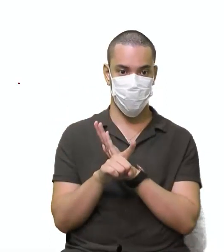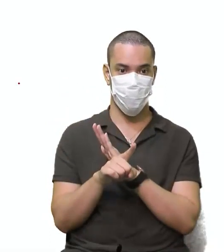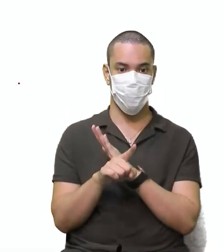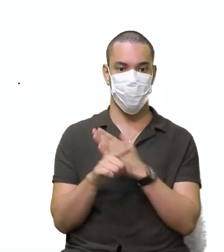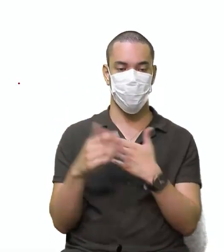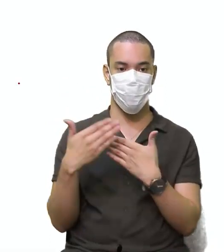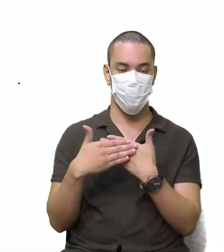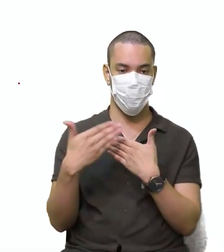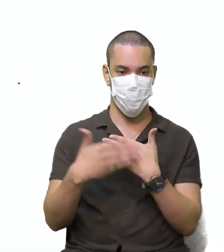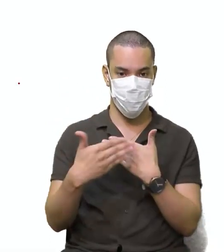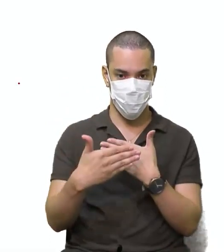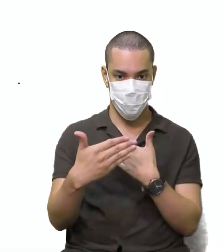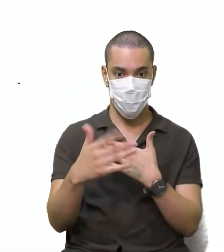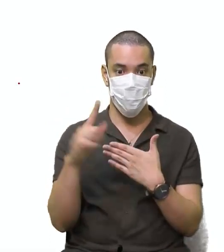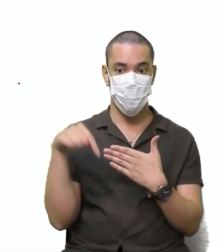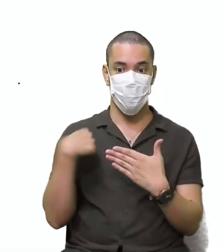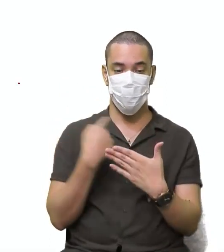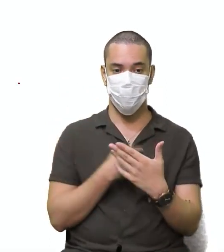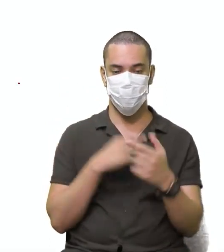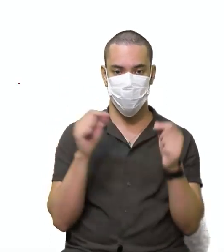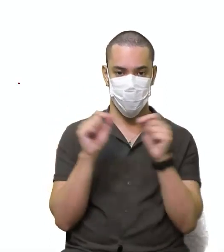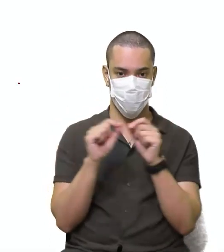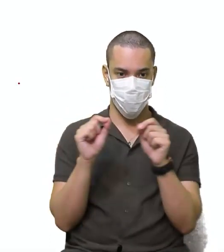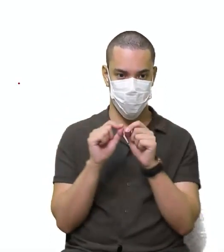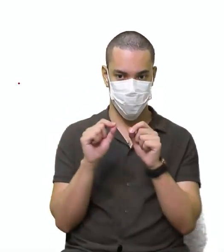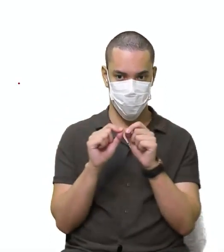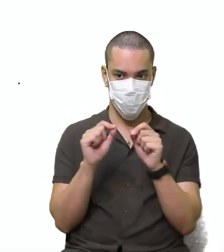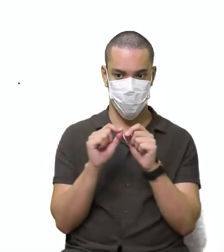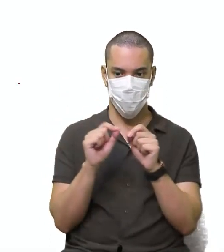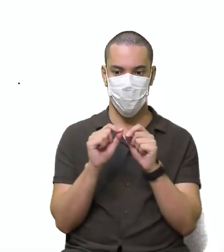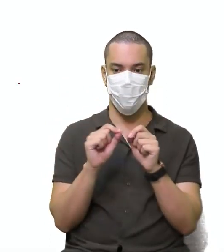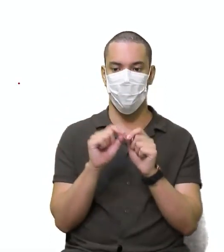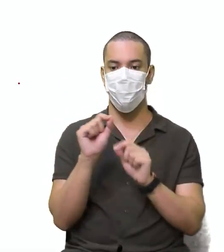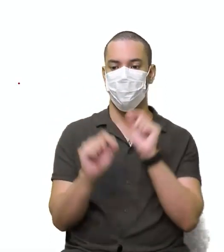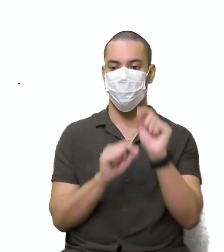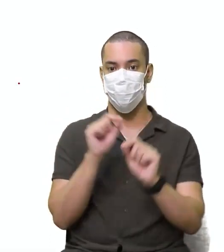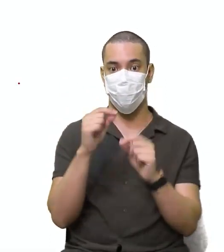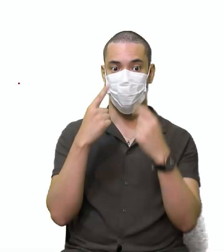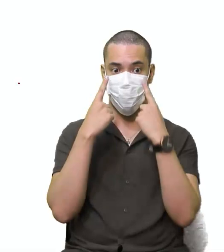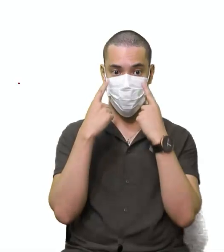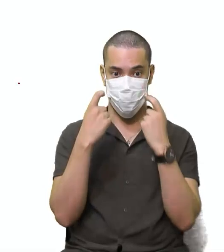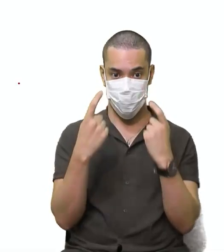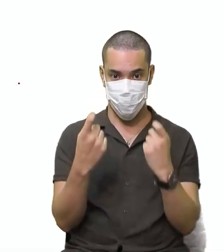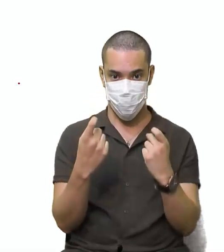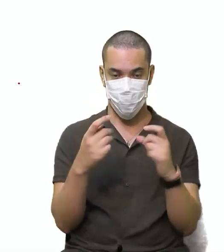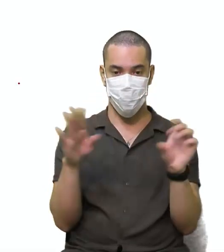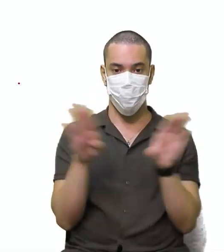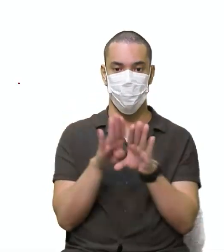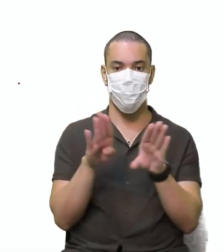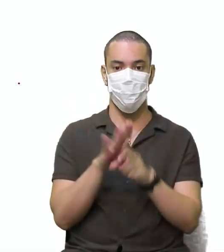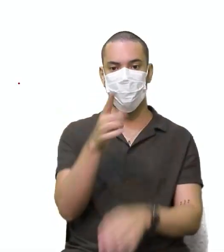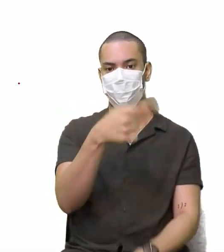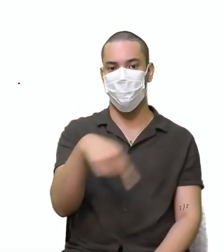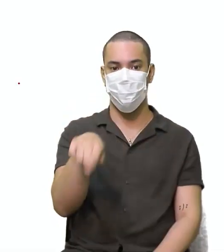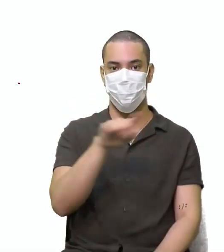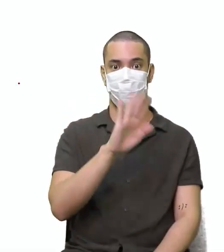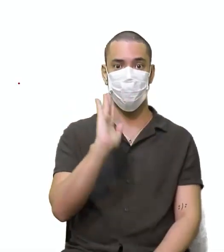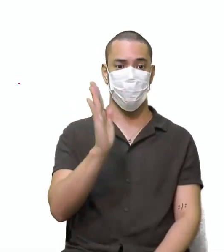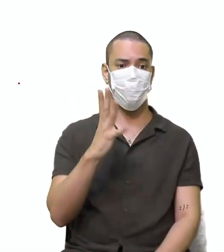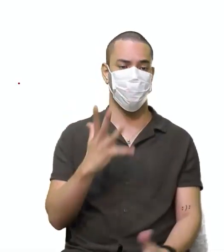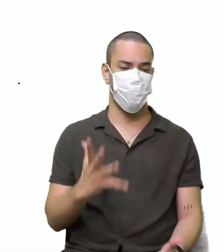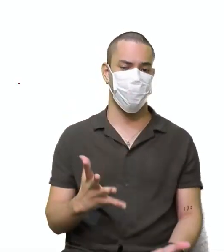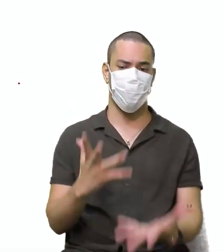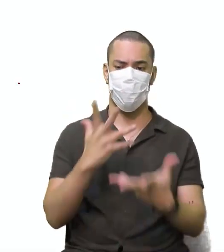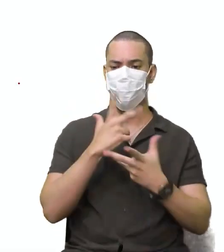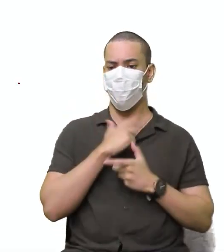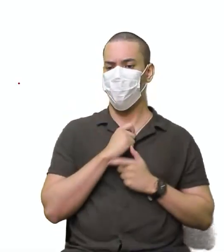gente vai fazendo, tá? E aí, é interessante, quando você estiver dominando, gente, todos